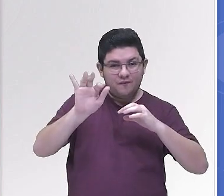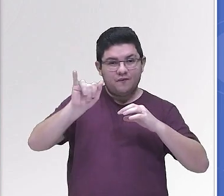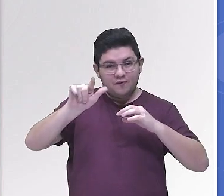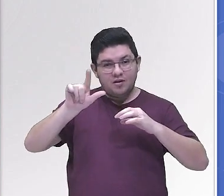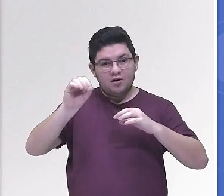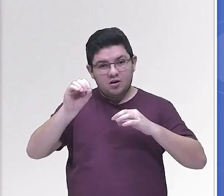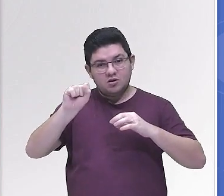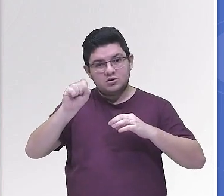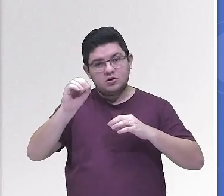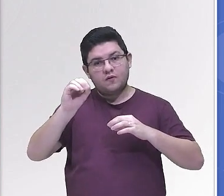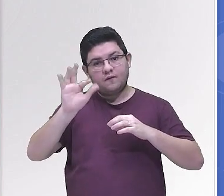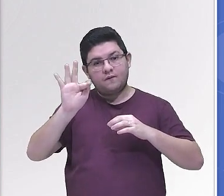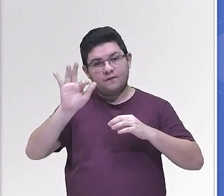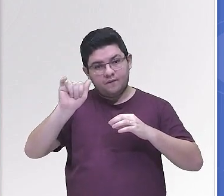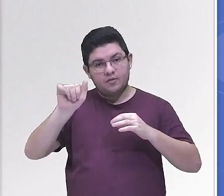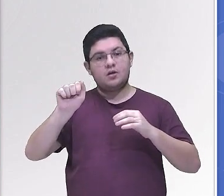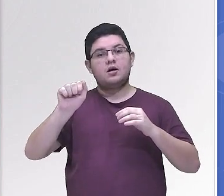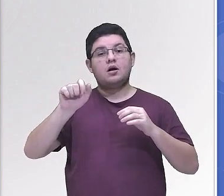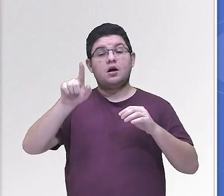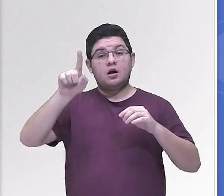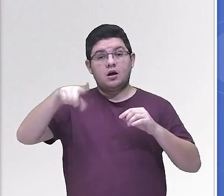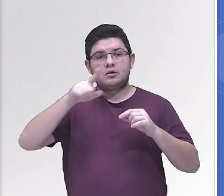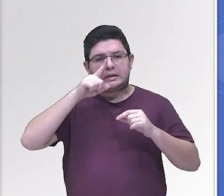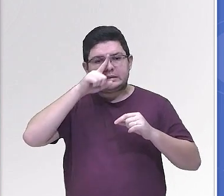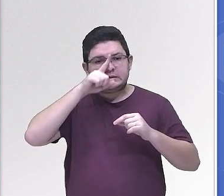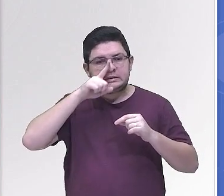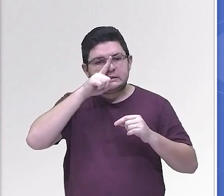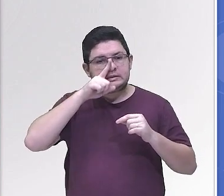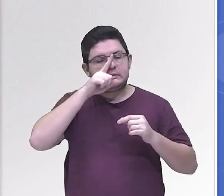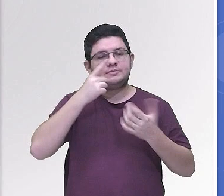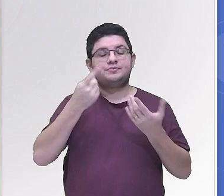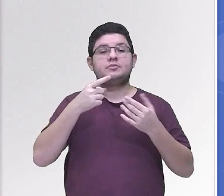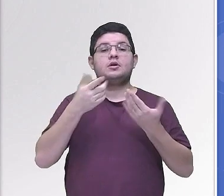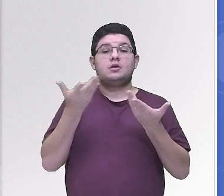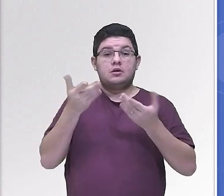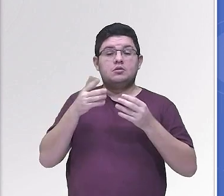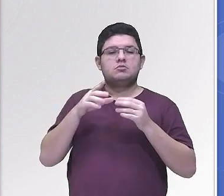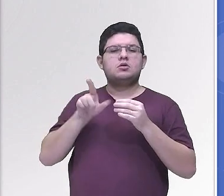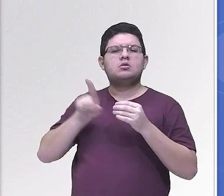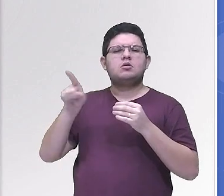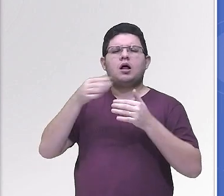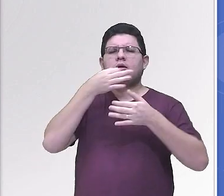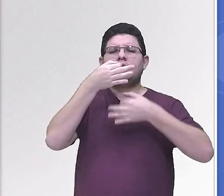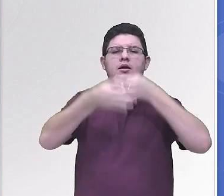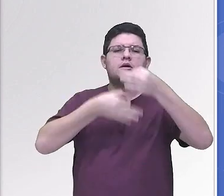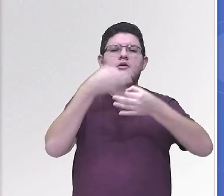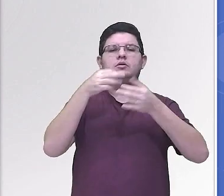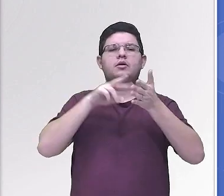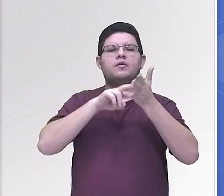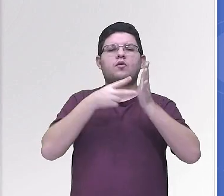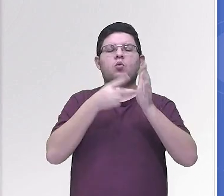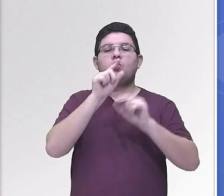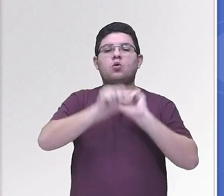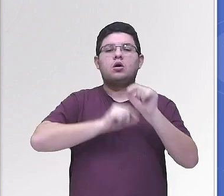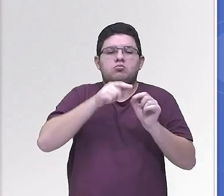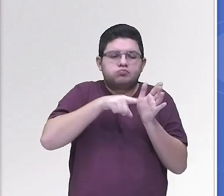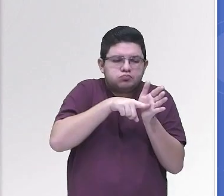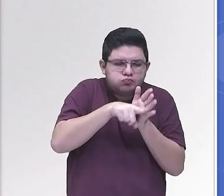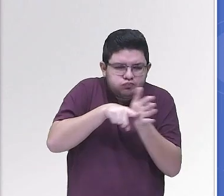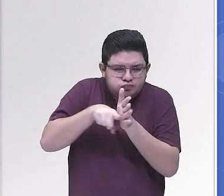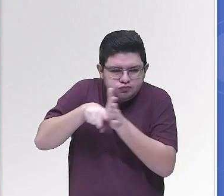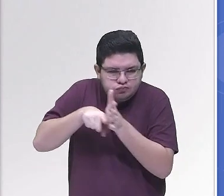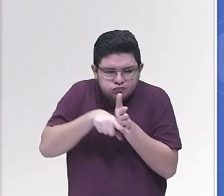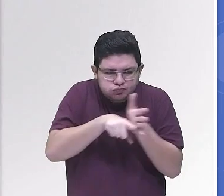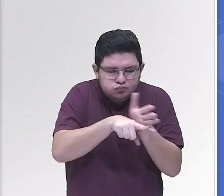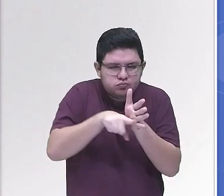atitude crítica, eu estou dizendo o quê? É uma atitude de investigar. Lembra que lá, há pouco tempo eu falava para